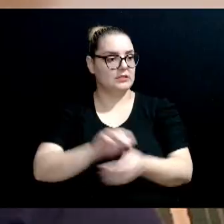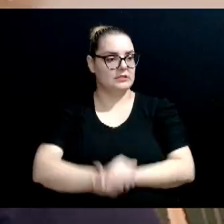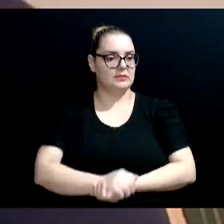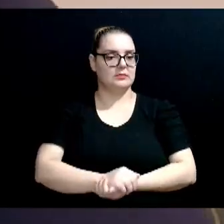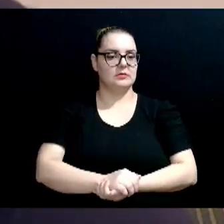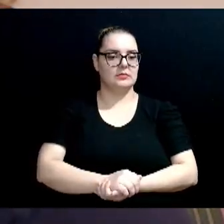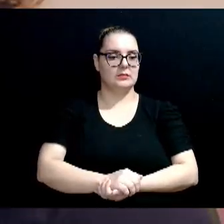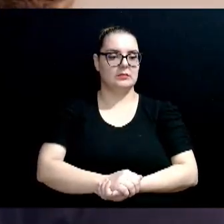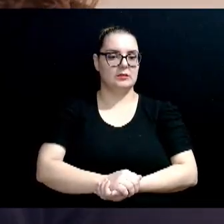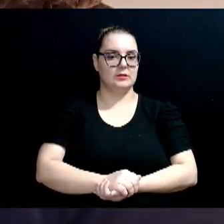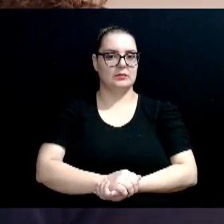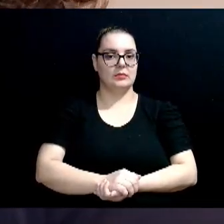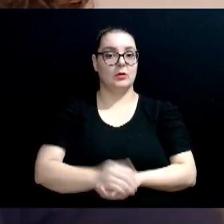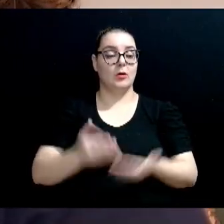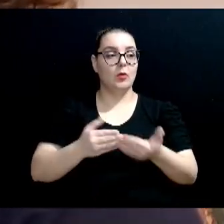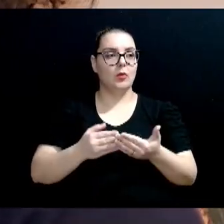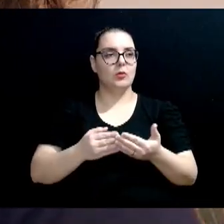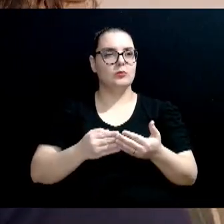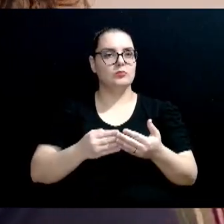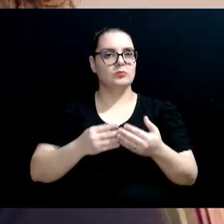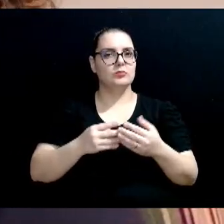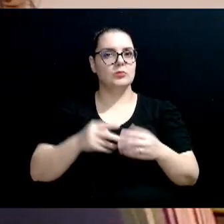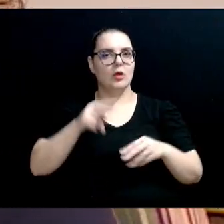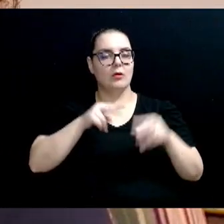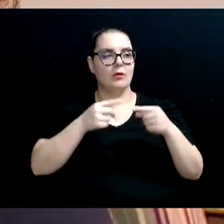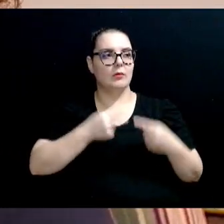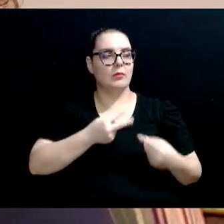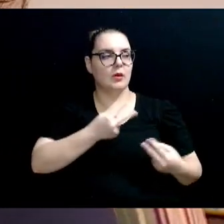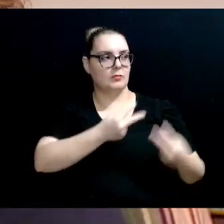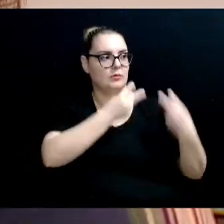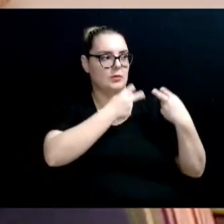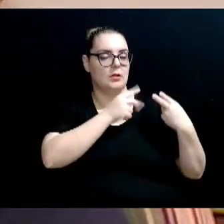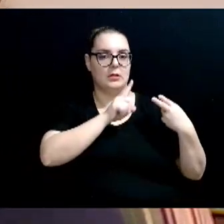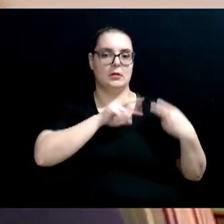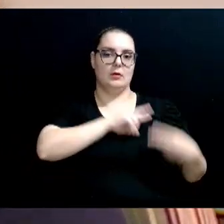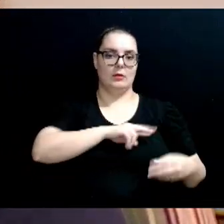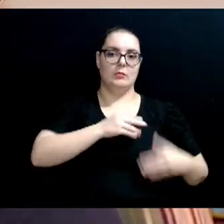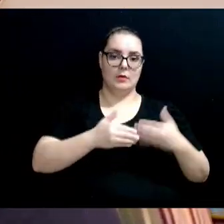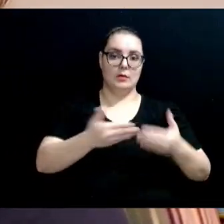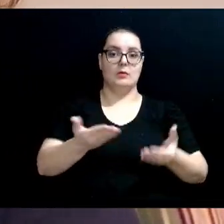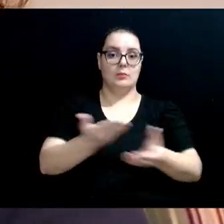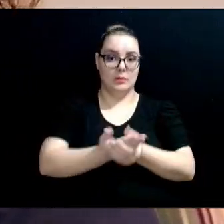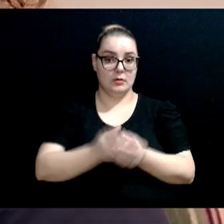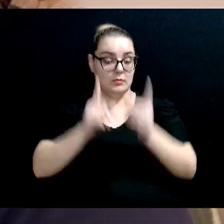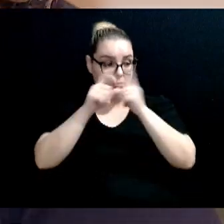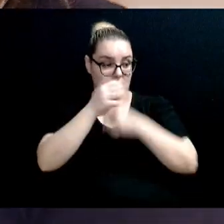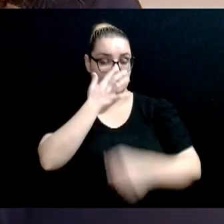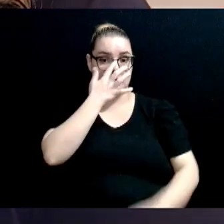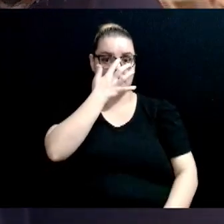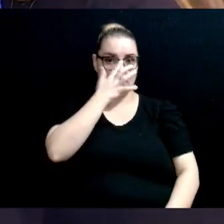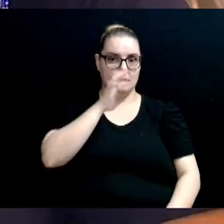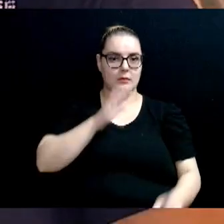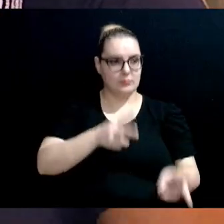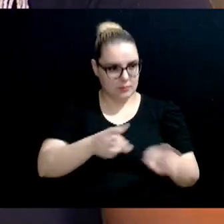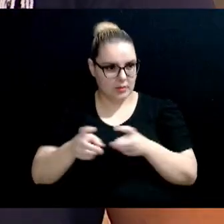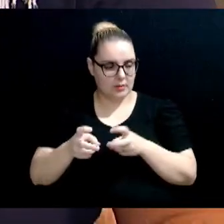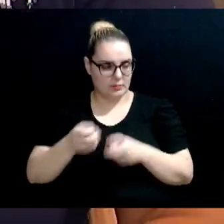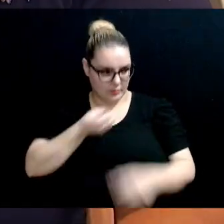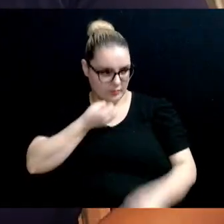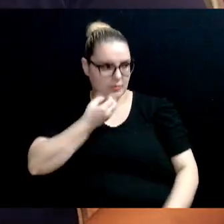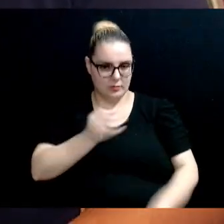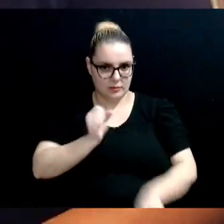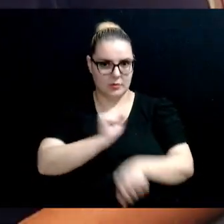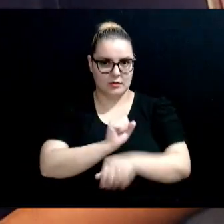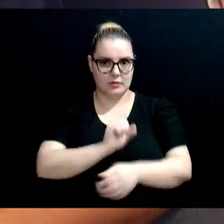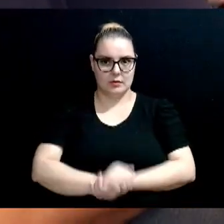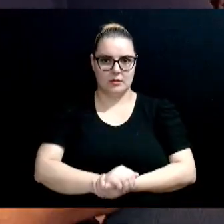hoje olhando para trás, sem, claro, romantizar o processo que foi difícil, mas você percebe que valeu a pena esperar